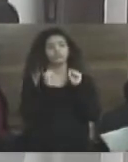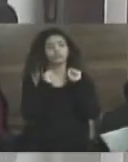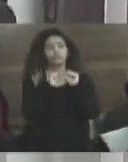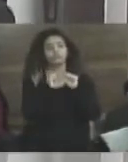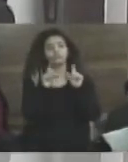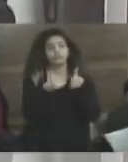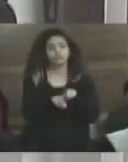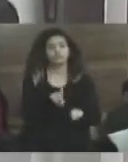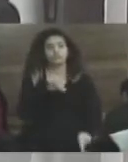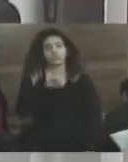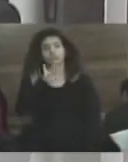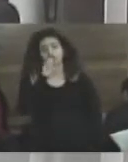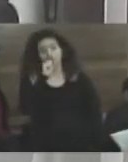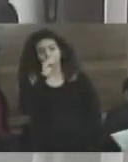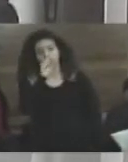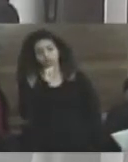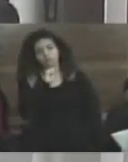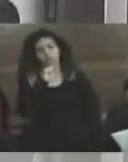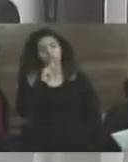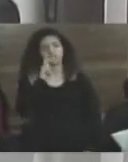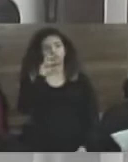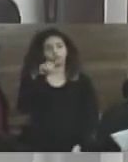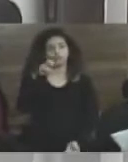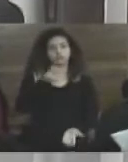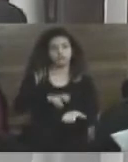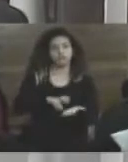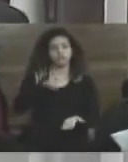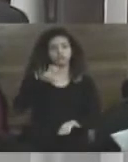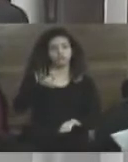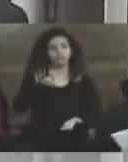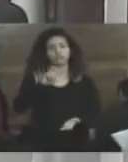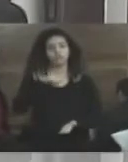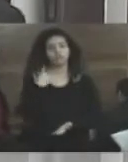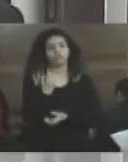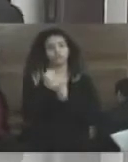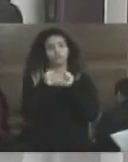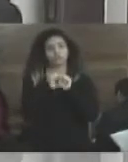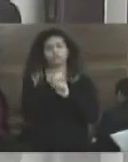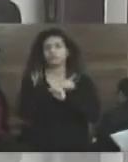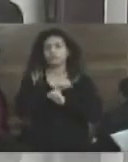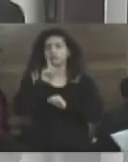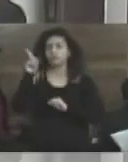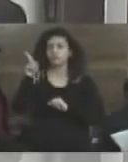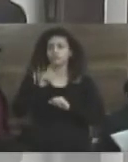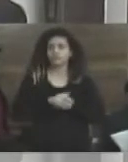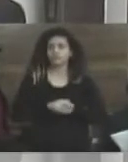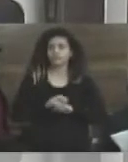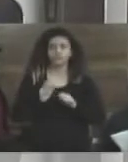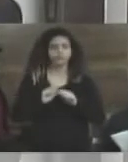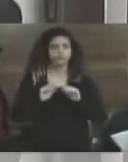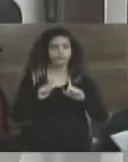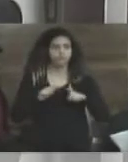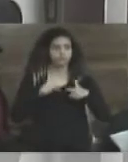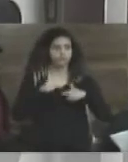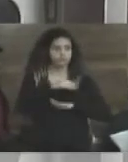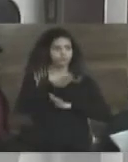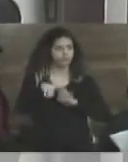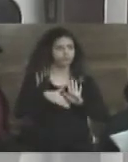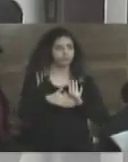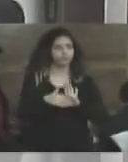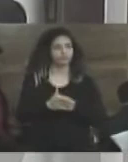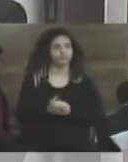também lá no sábado, 9 horas da manhã, de modo que a gente possa aí estar mobilizando todos, quem sabe